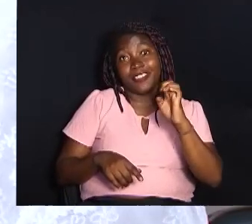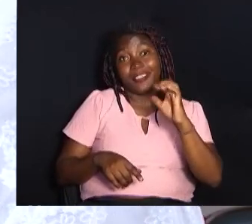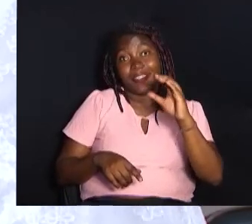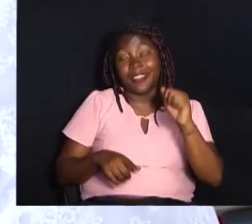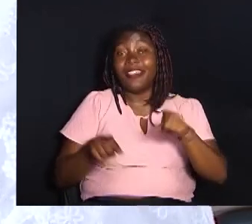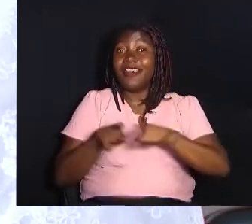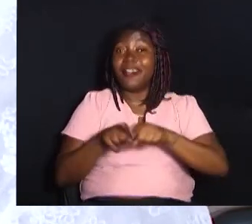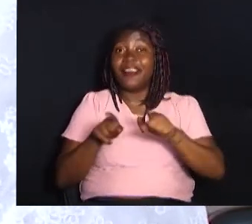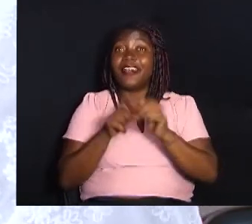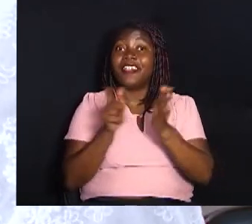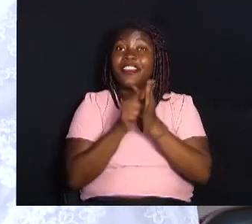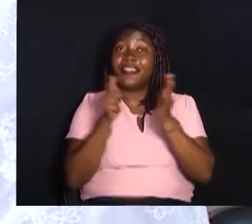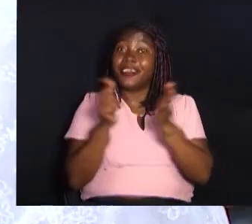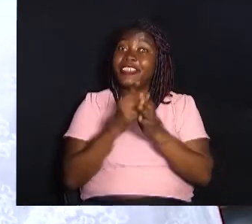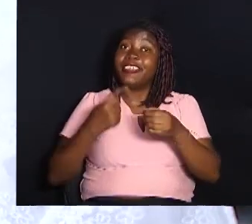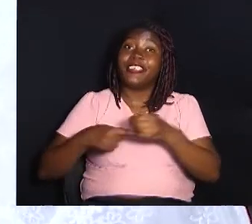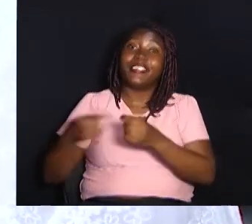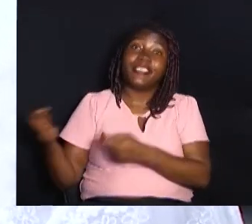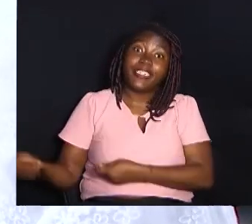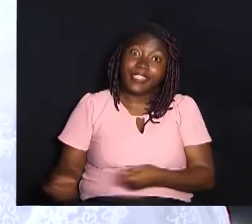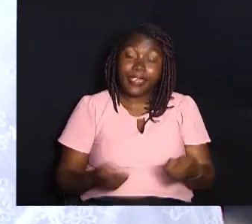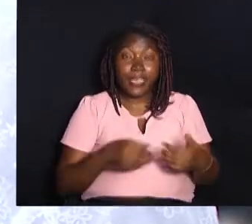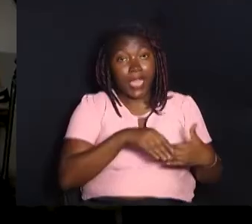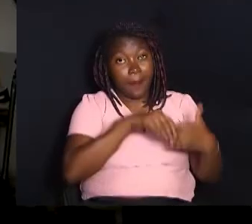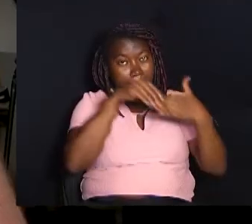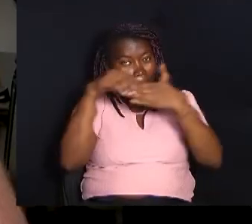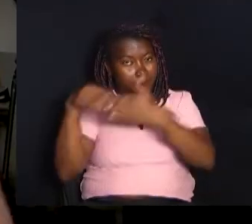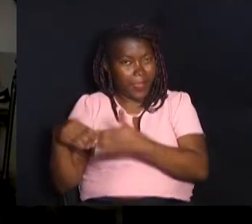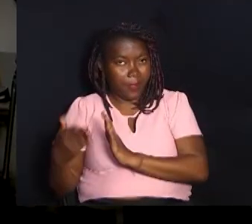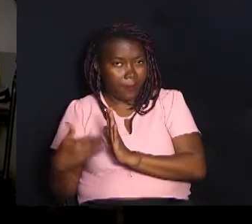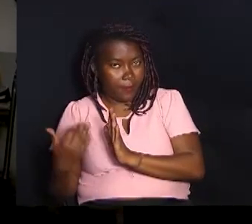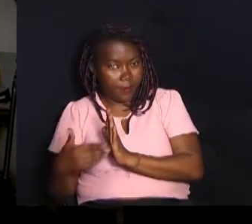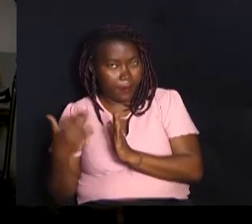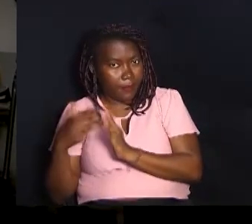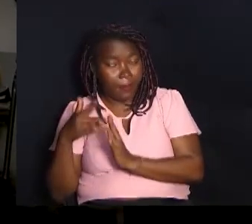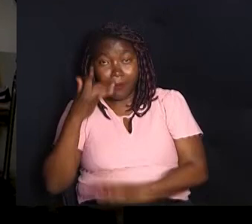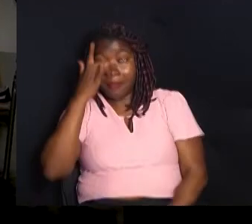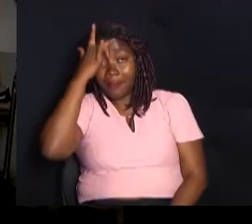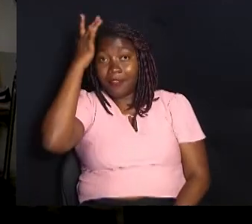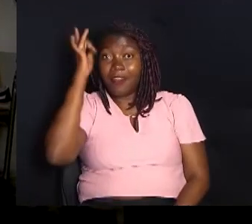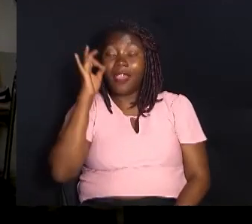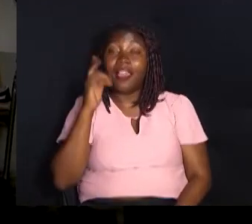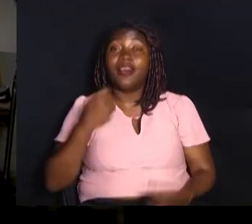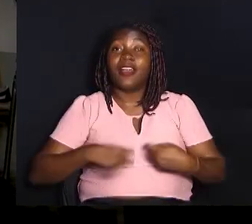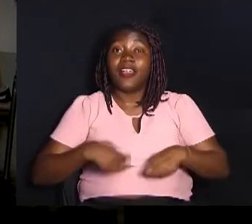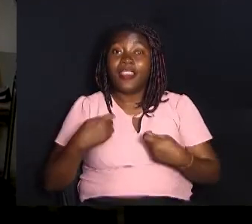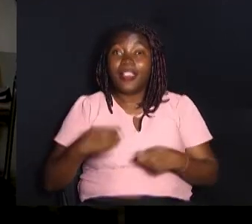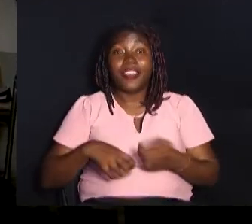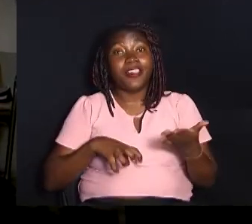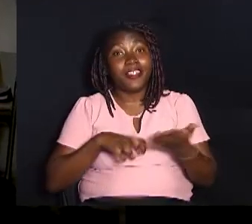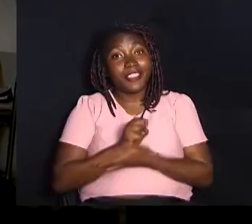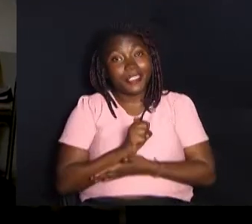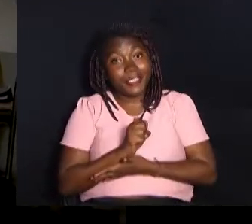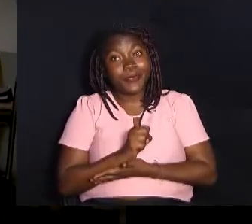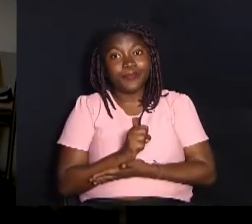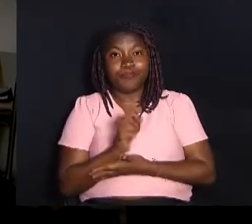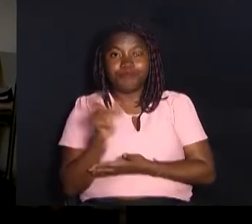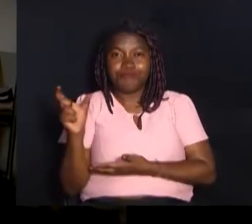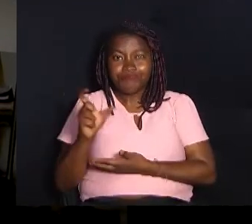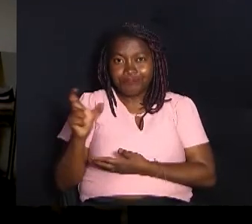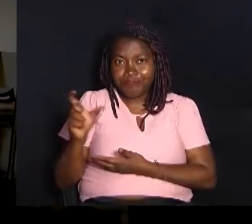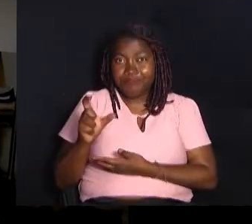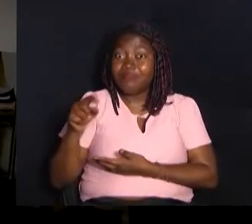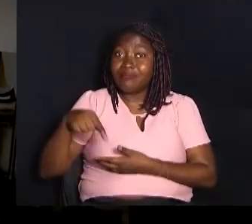a leitura de jornal da cidade diária, também temos. Para poder levar um livro para casa é fácil. É necessário fazer